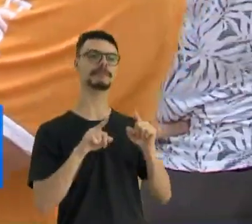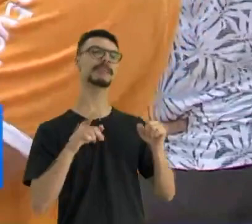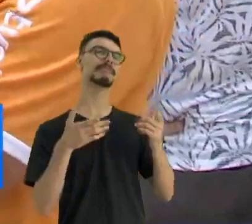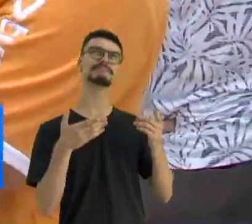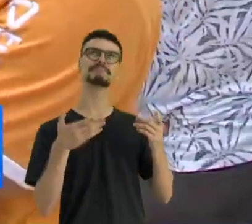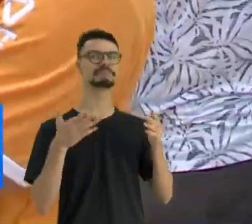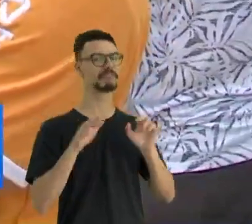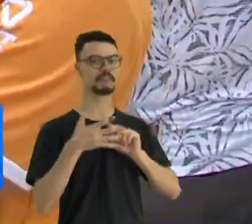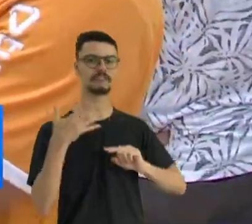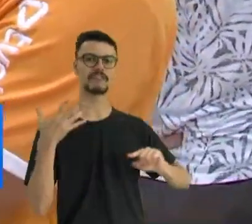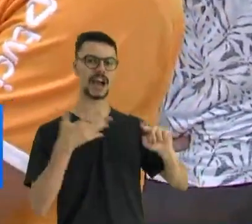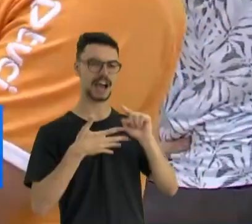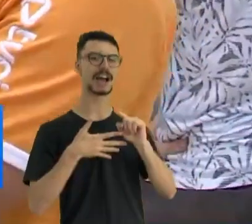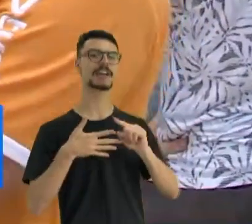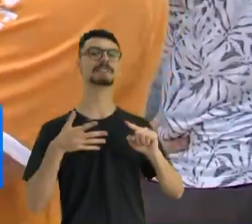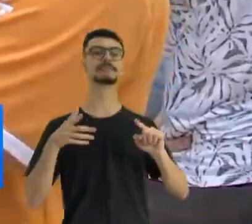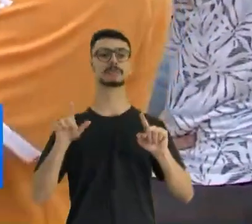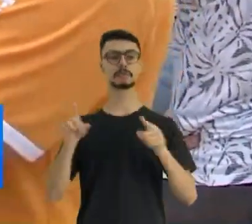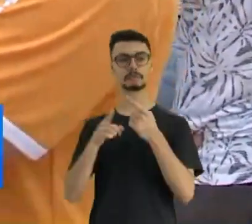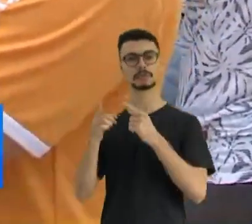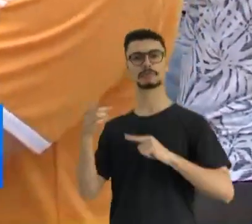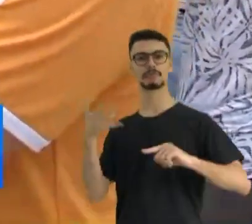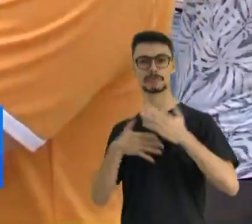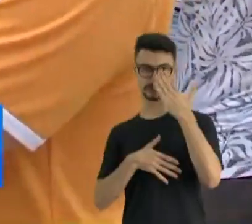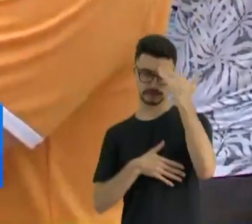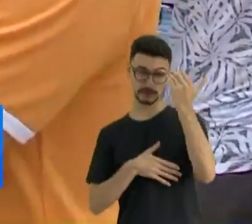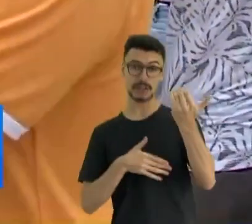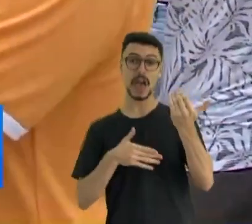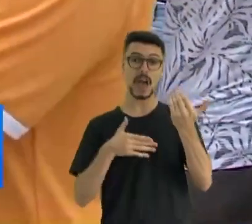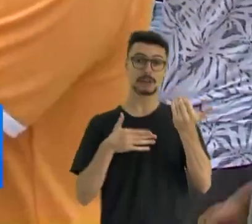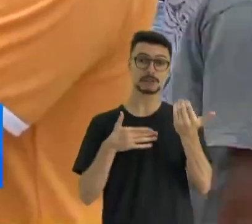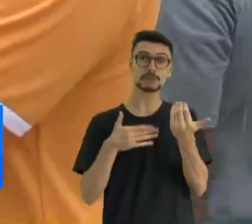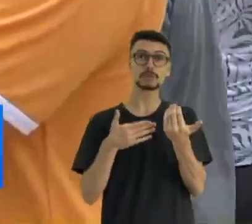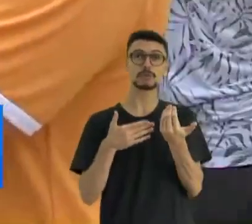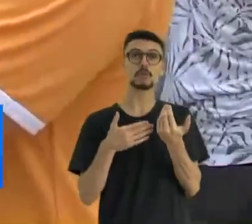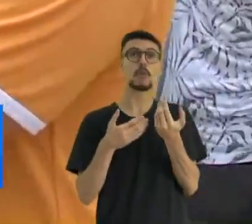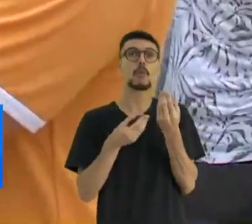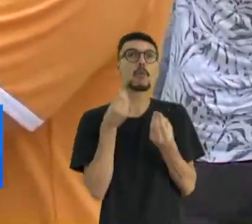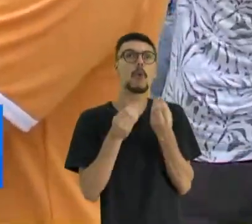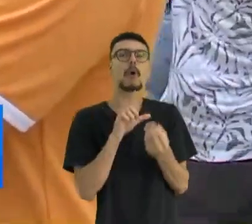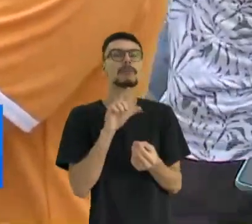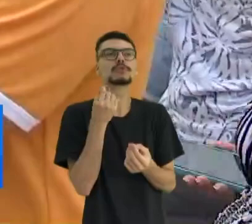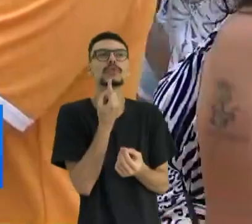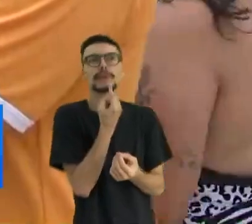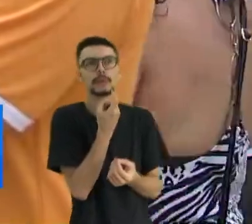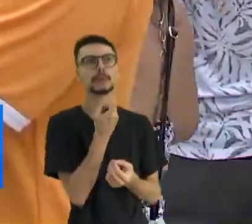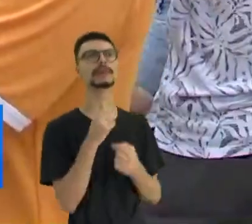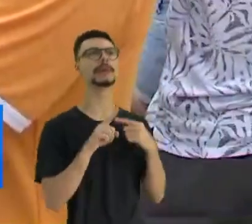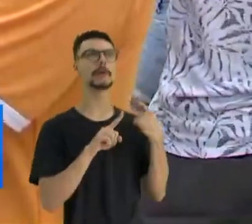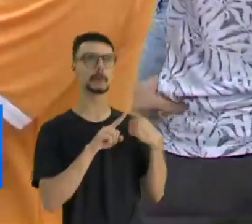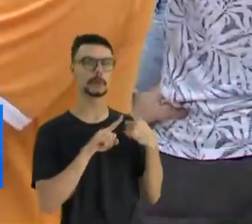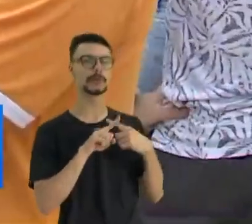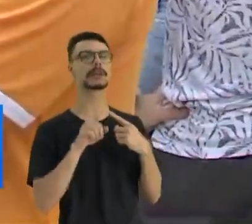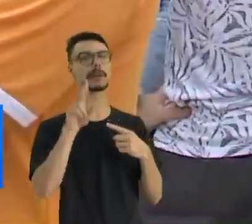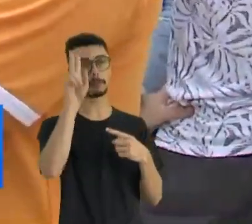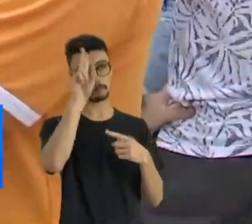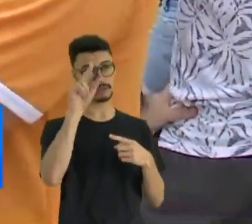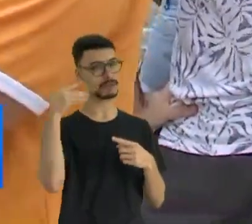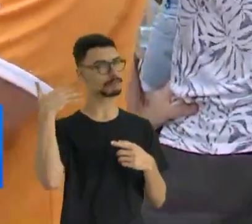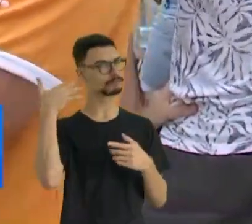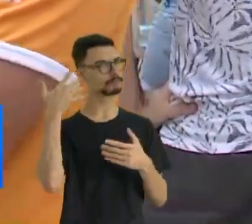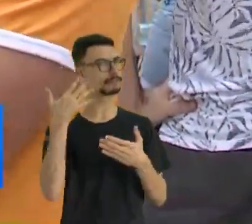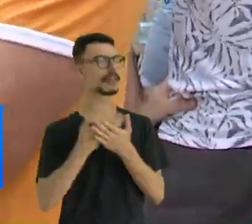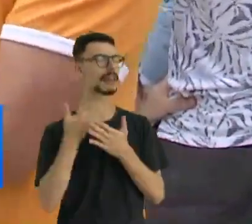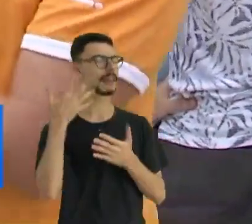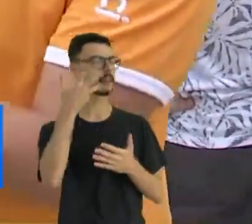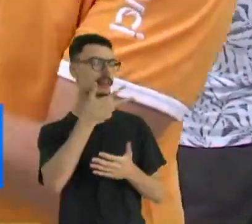várias. São muitas músicas, muitos sucessos. Não tem como escolher uma só, porque é incrível, né? Jorge e Matheus tem uma história linda.